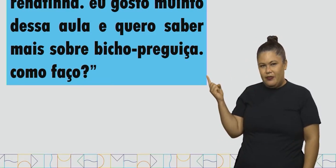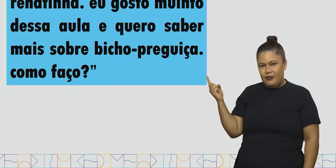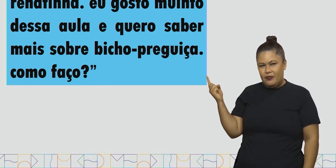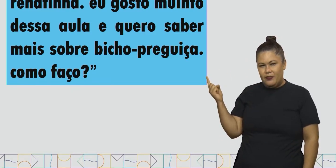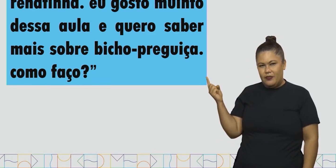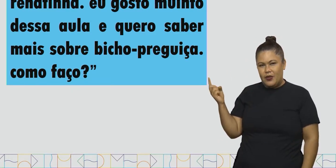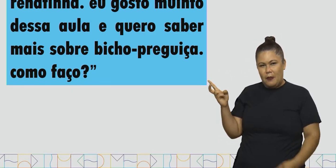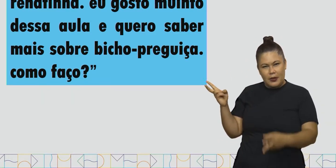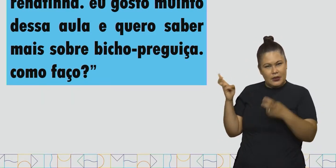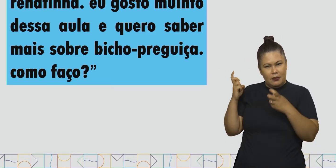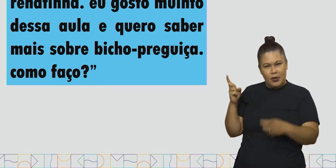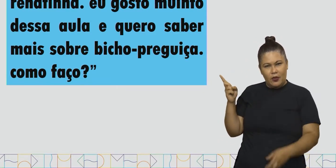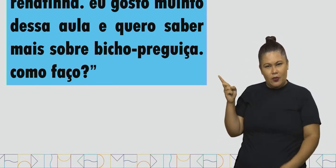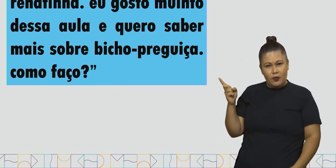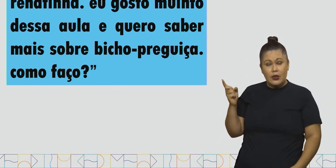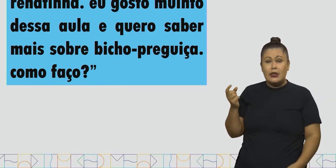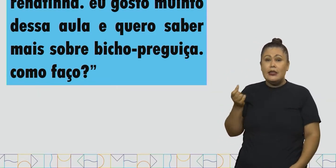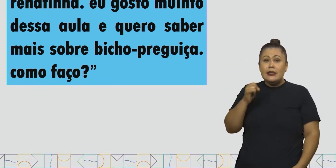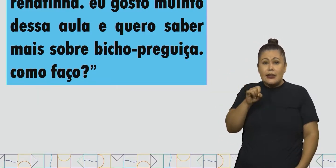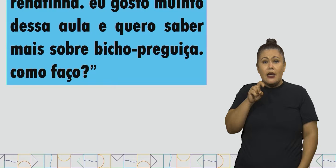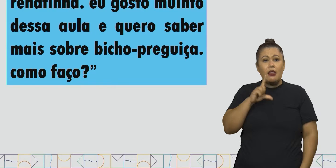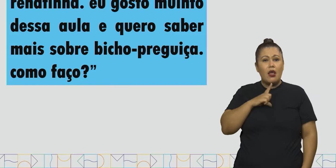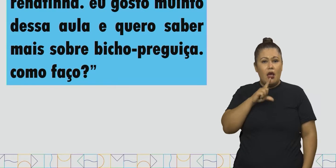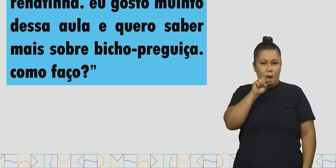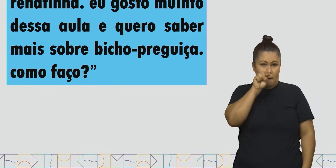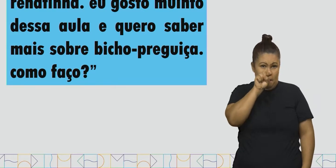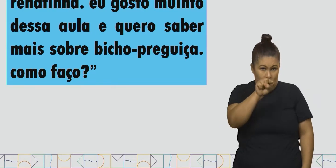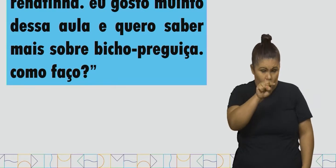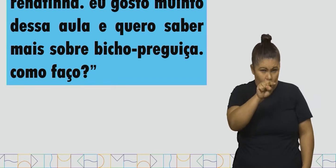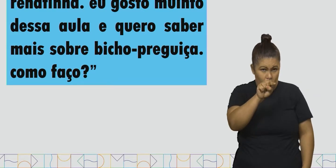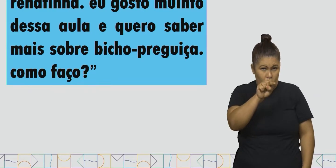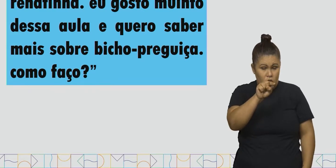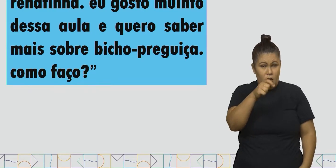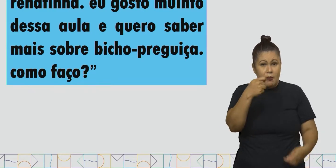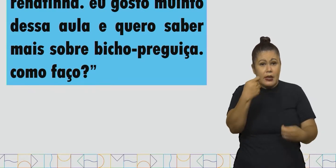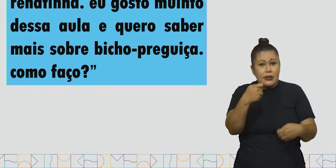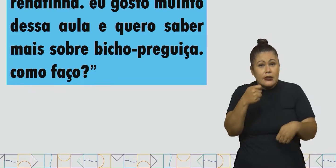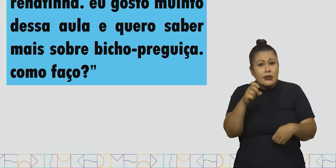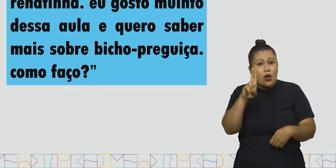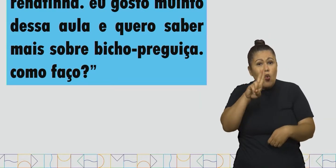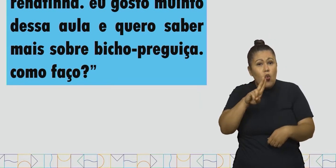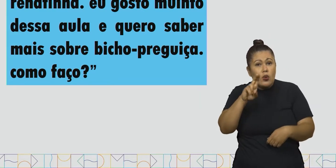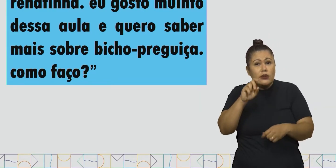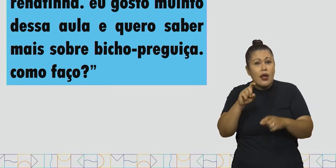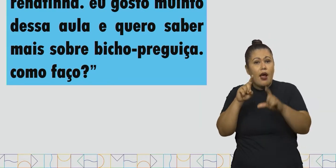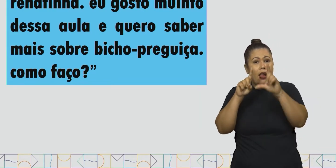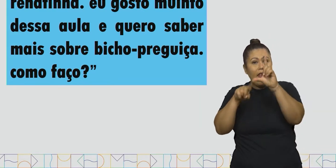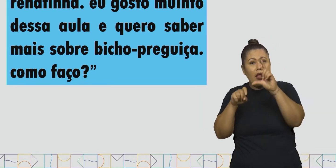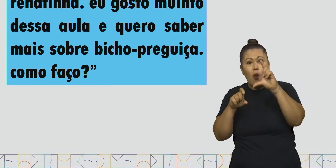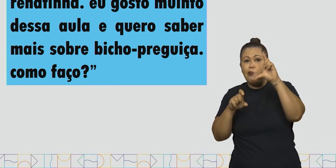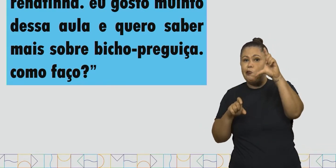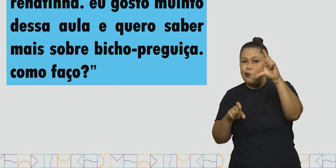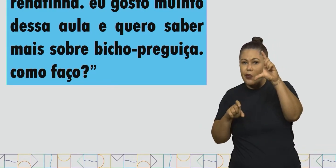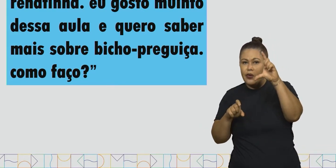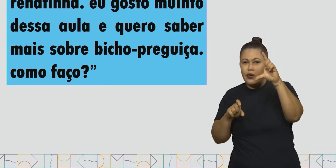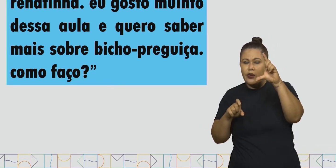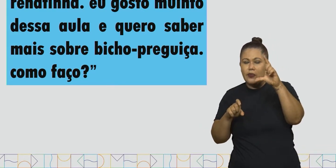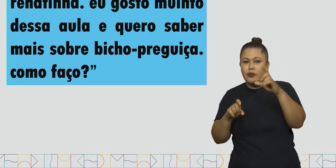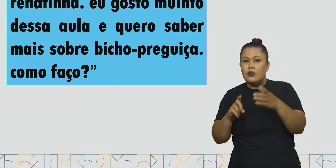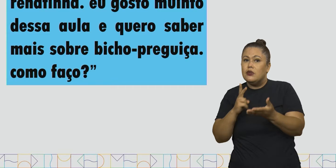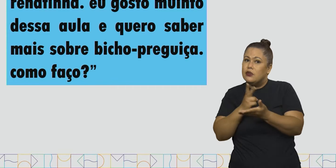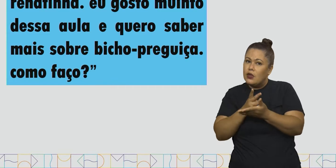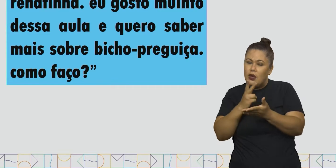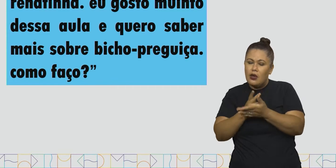Renatinha. Jamais depois de um ponto seguido você deve usar letra minúscula, mas sim